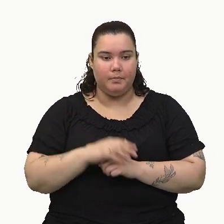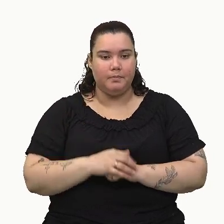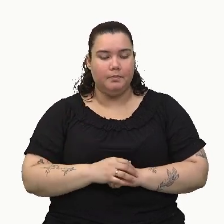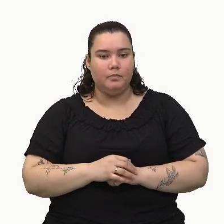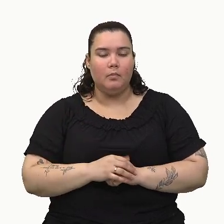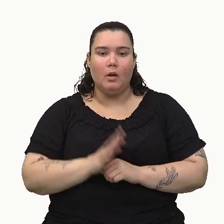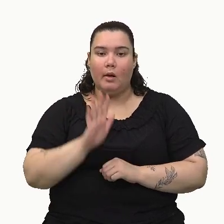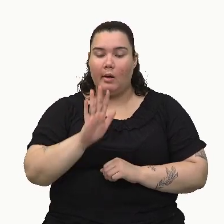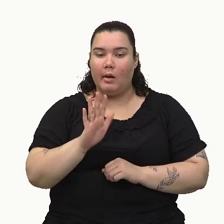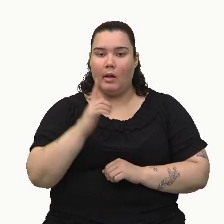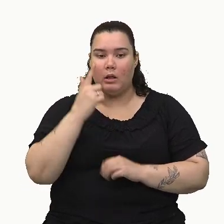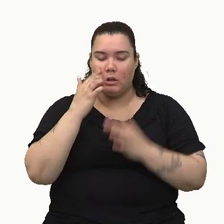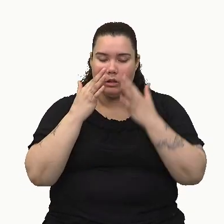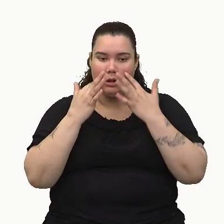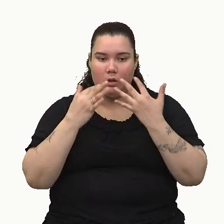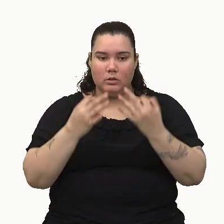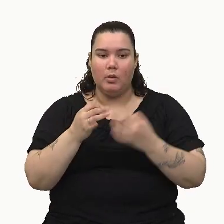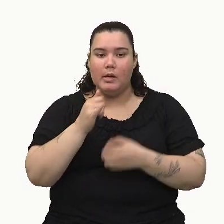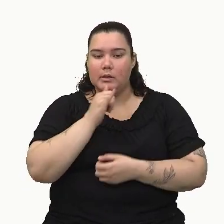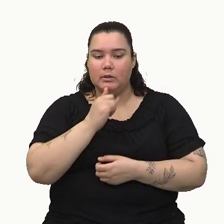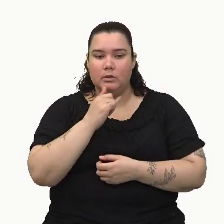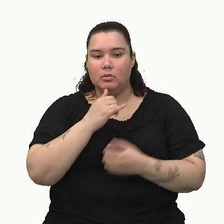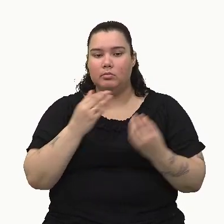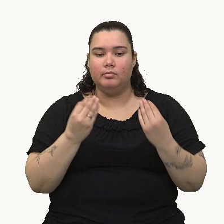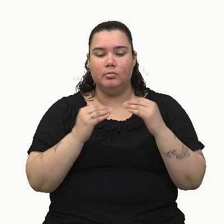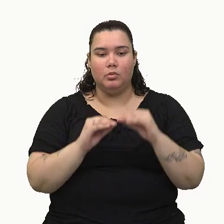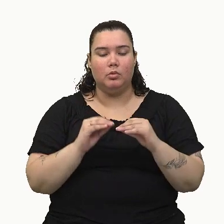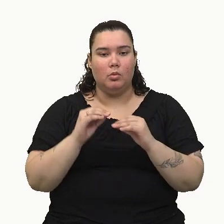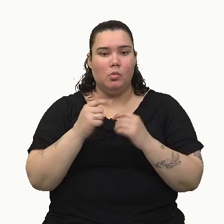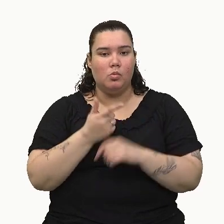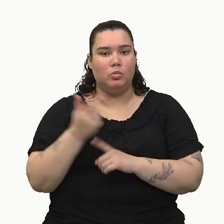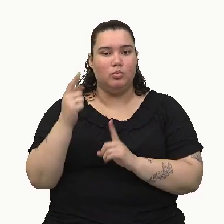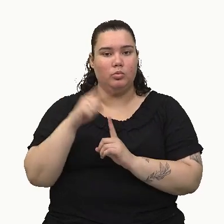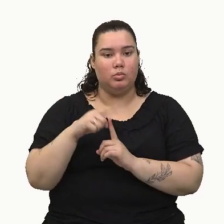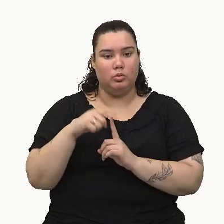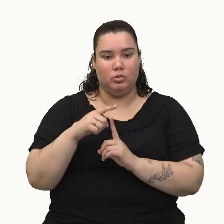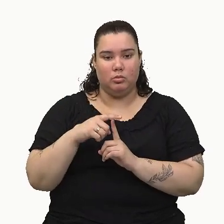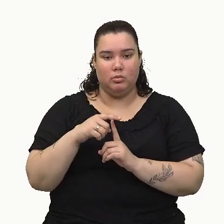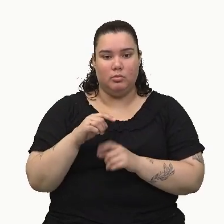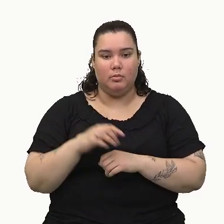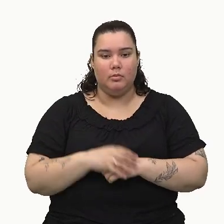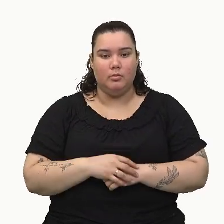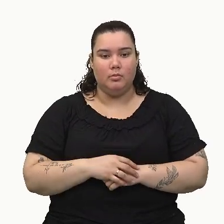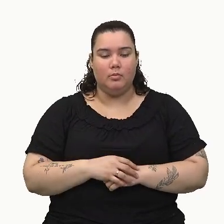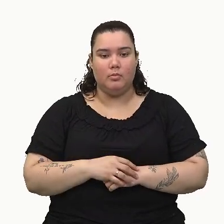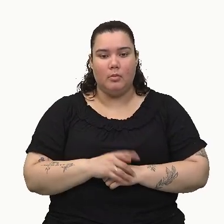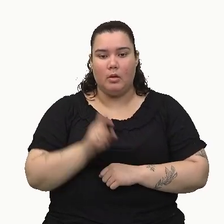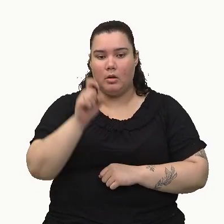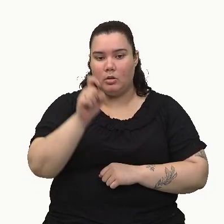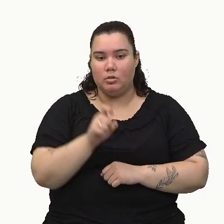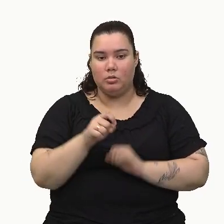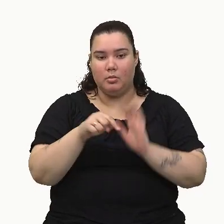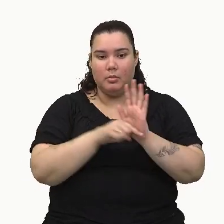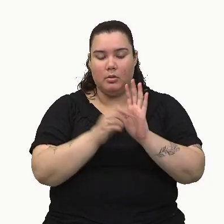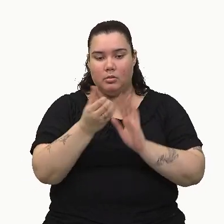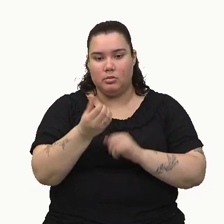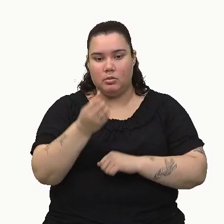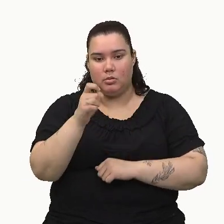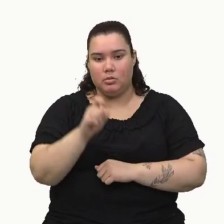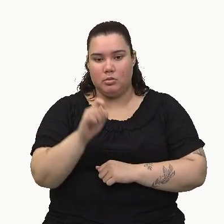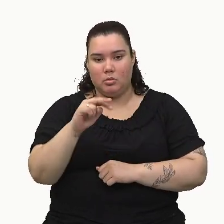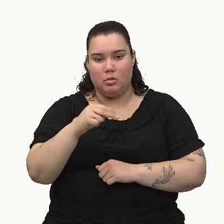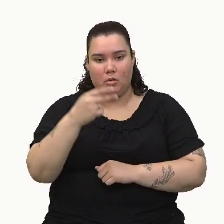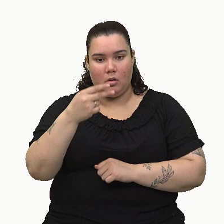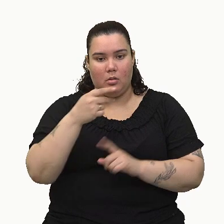de você ter essa função escrita aqui dessa maneira, ó. X menos 6x ao